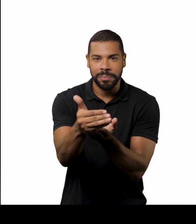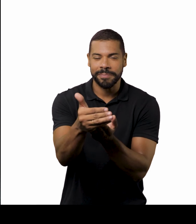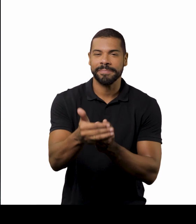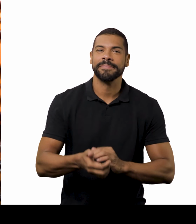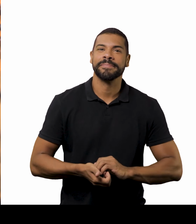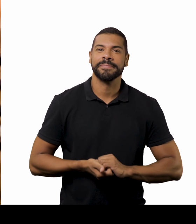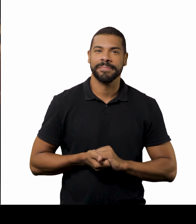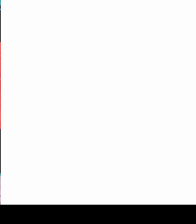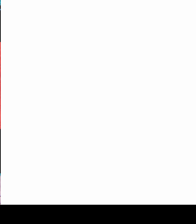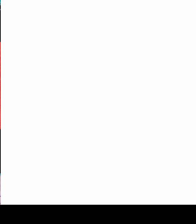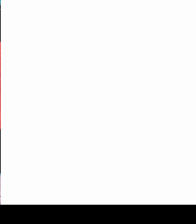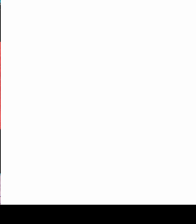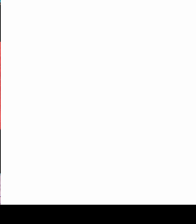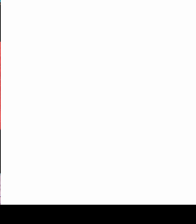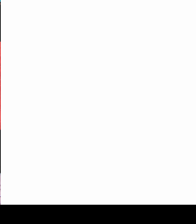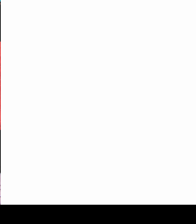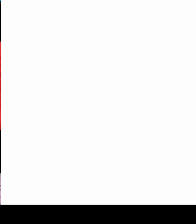começo.